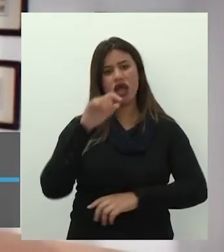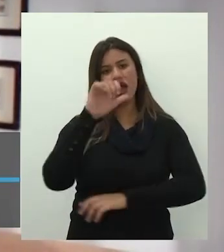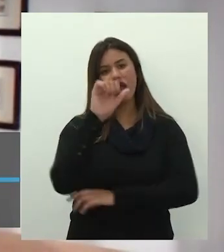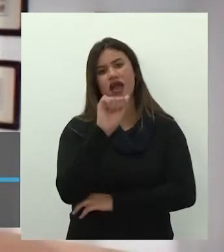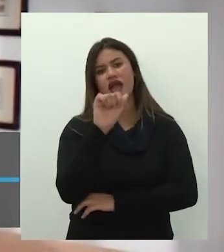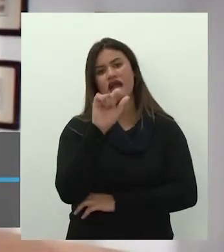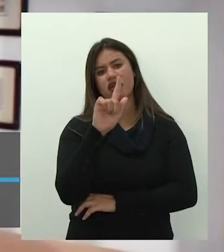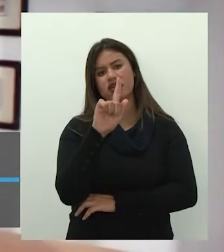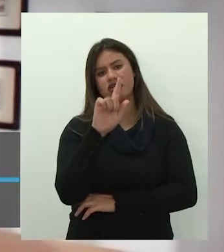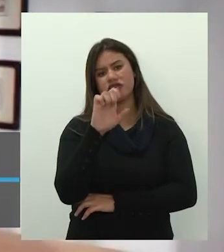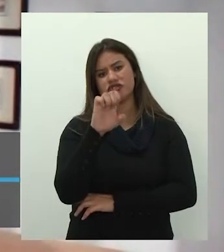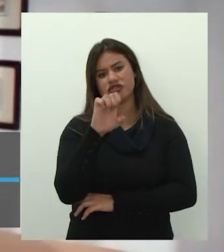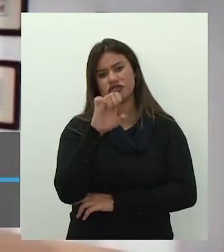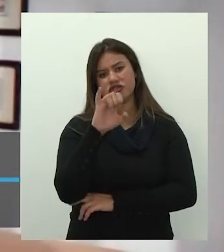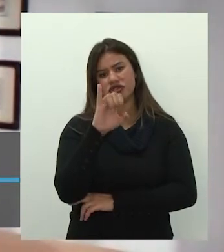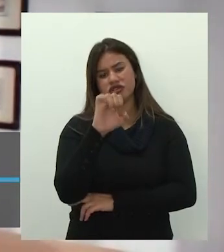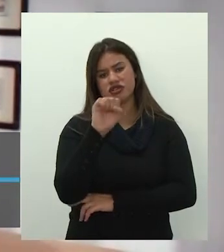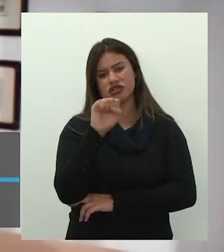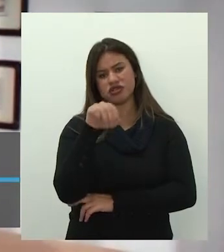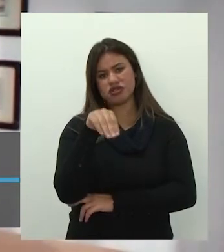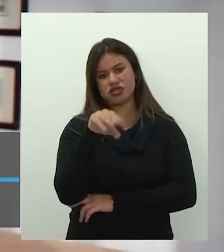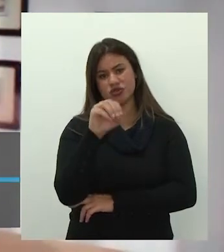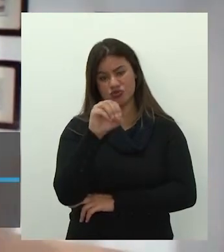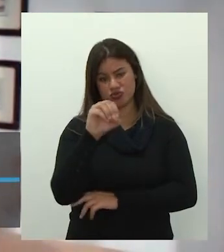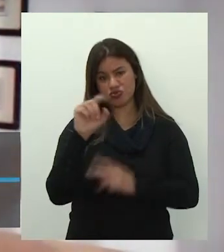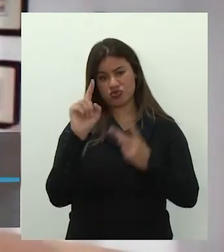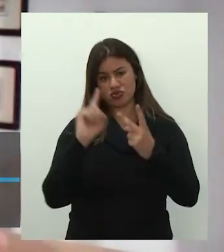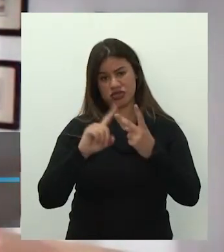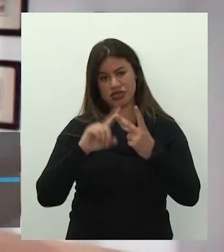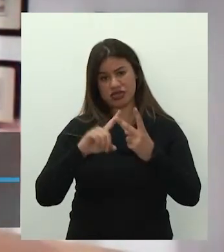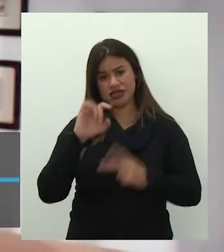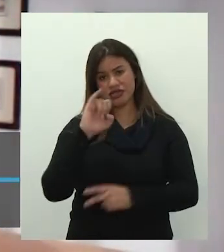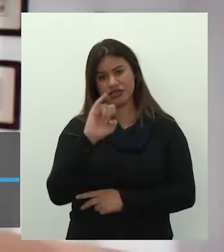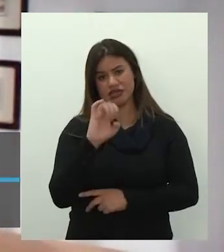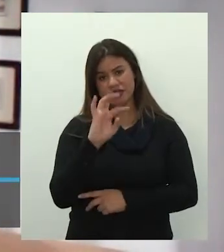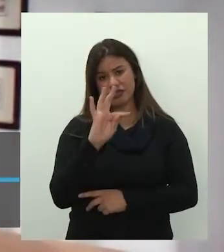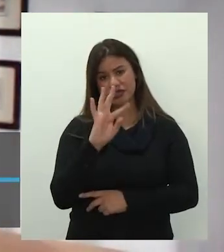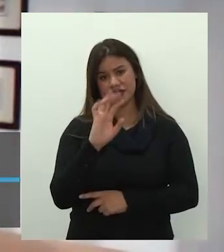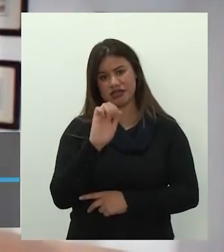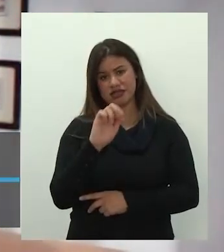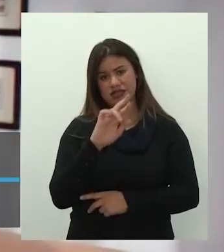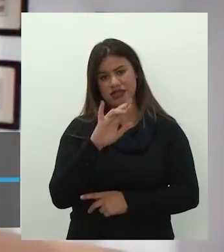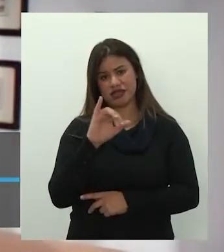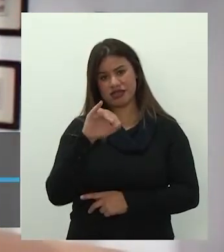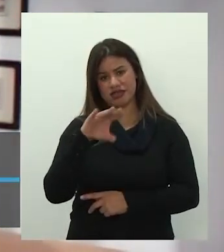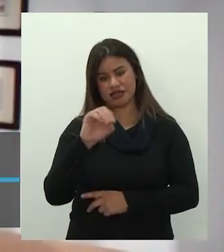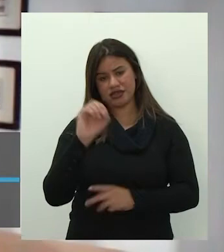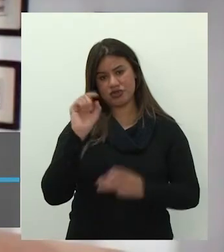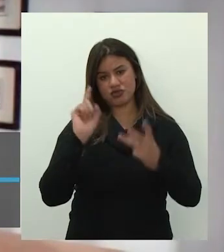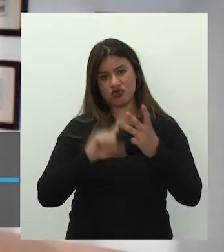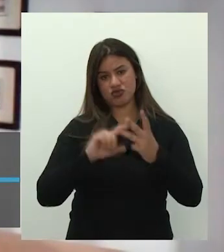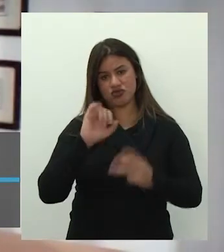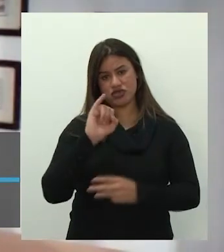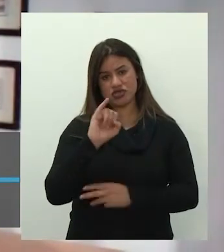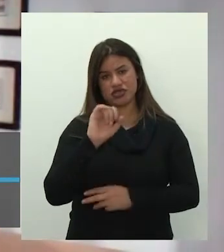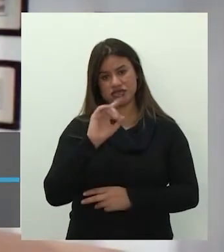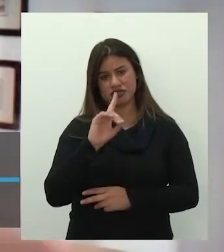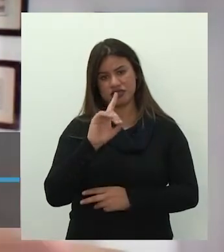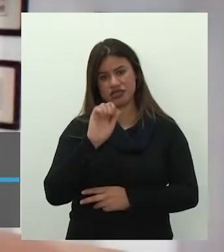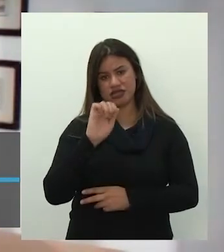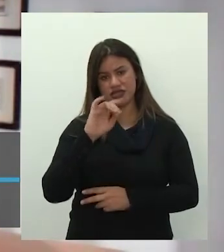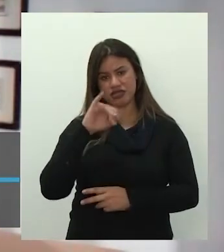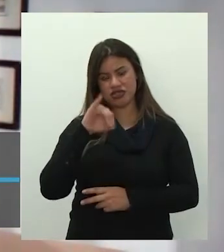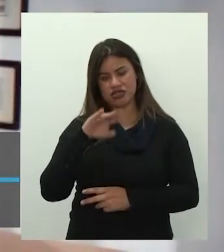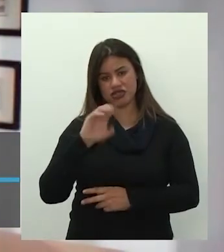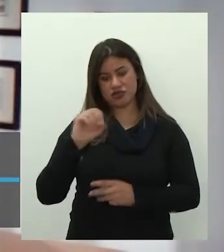ou etarismo, ou idadismo, como o Kalash falou. Eu gosto bastante de ageísmo, que vem do